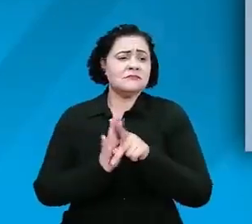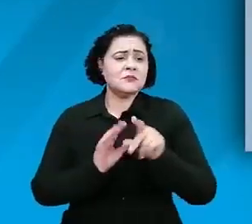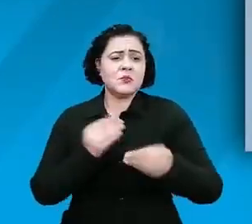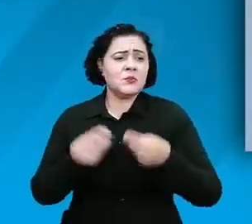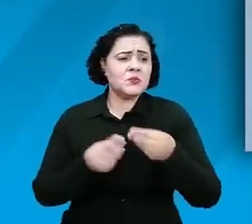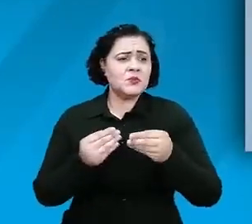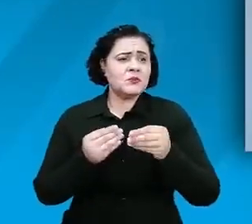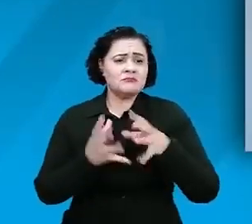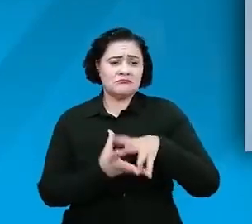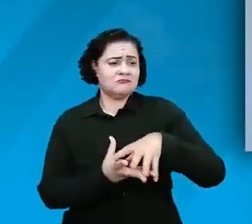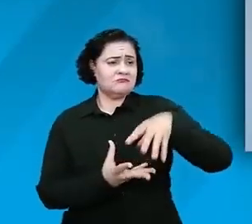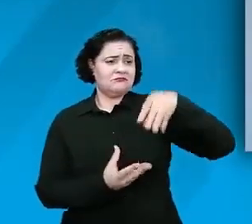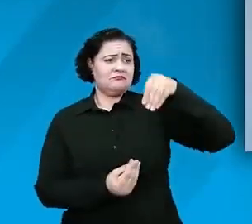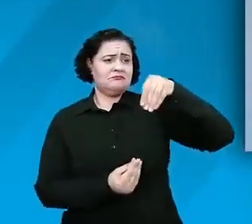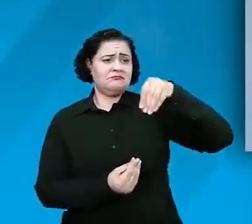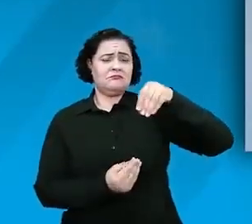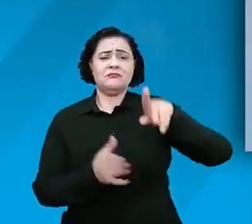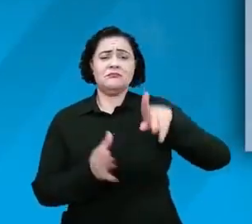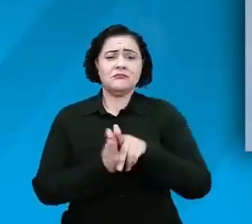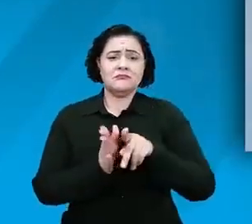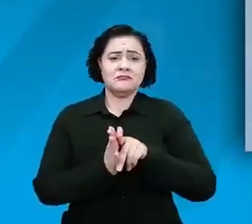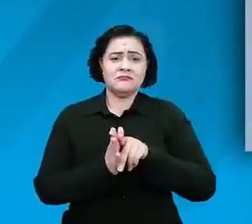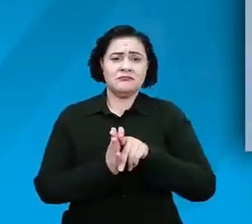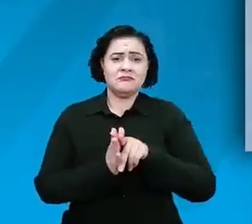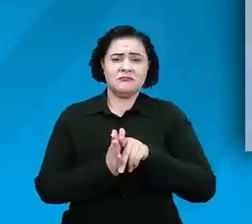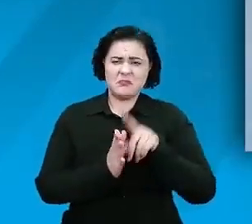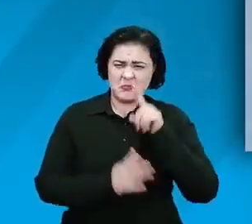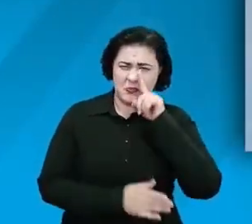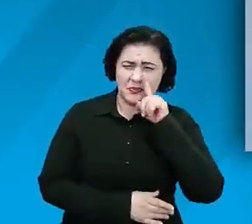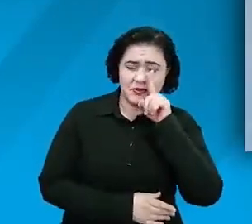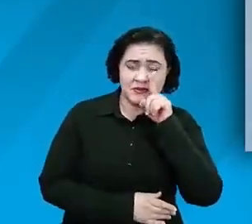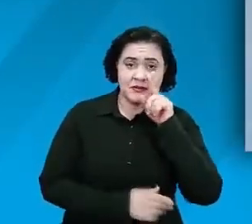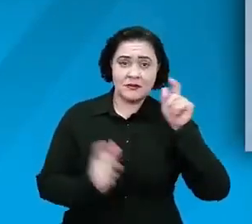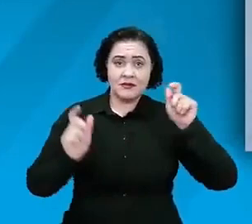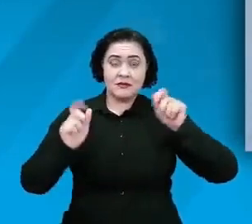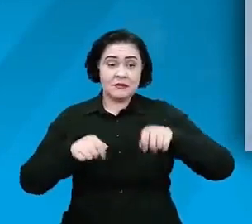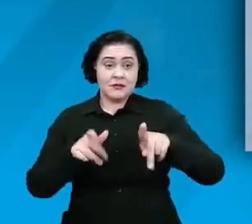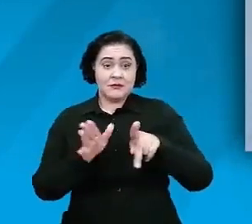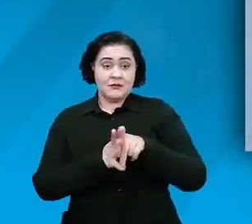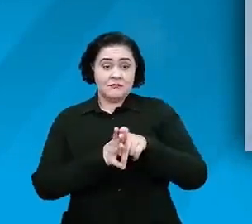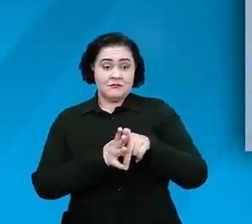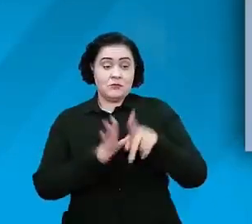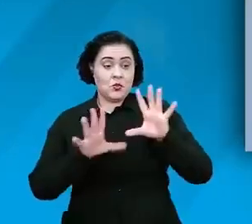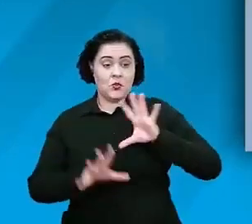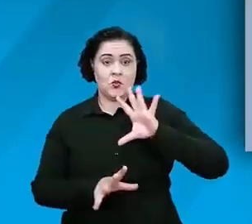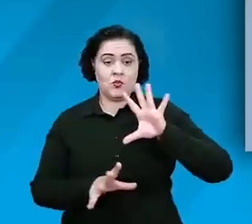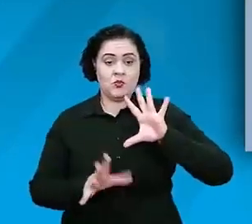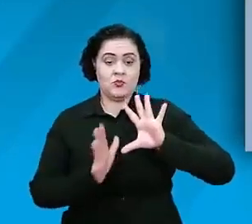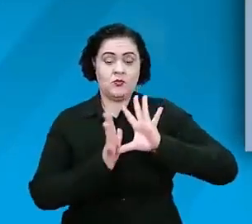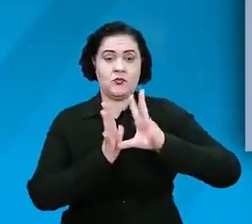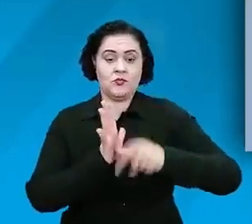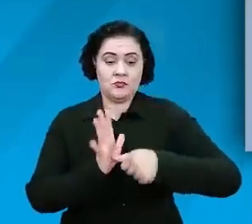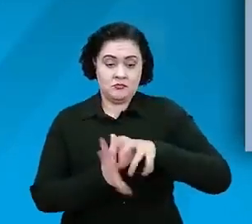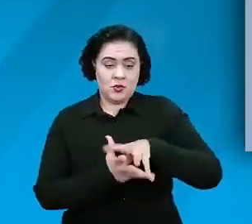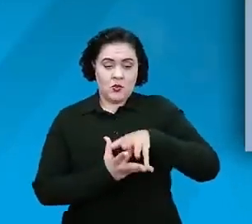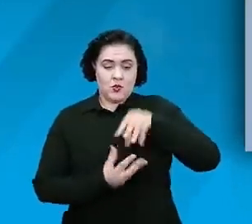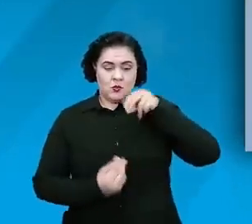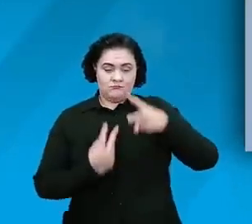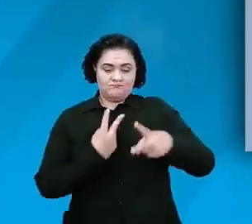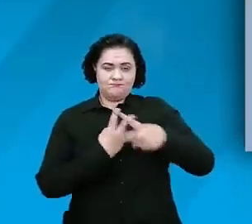esses fantasmas tão perigosos, capazes de sequestrar as nossas